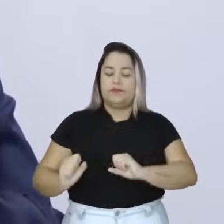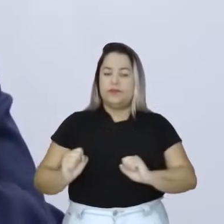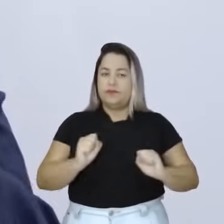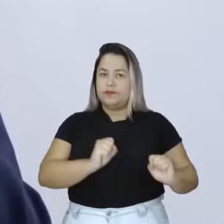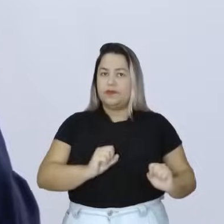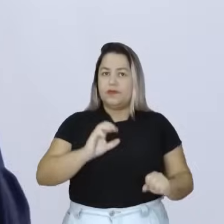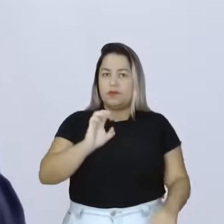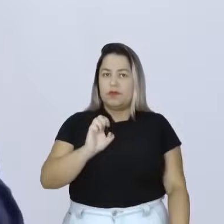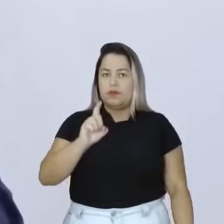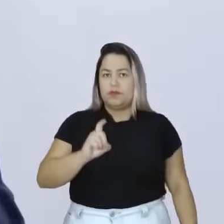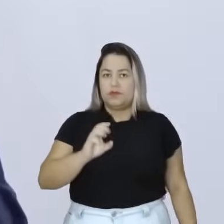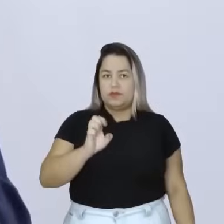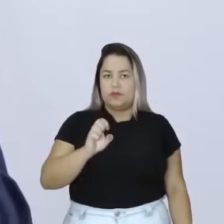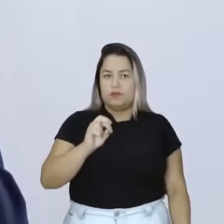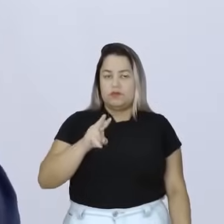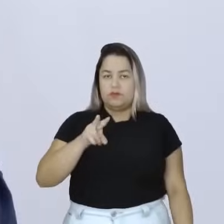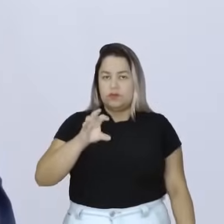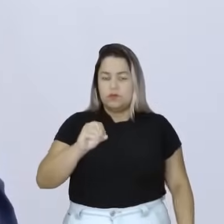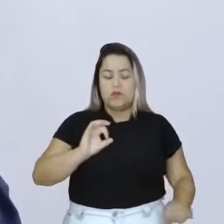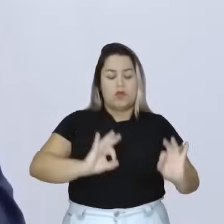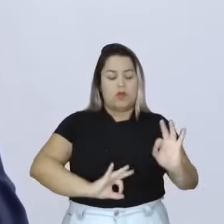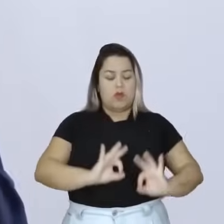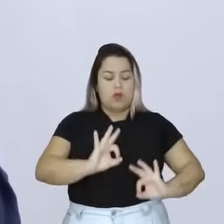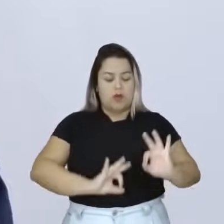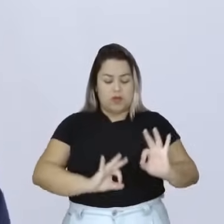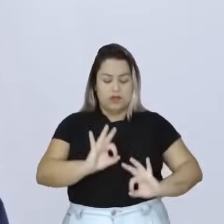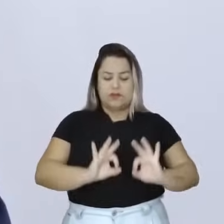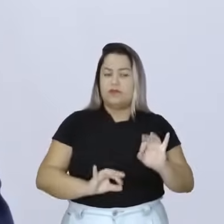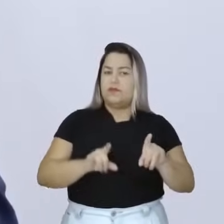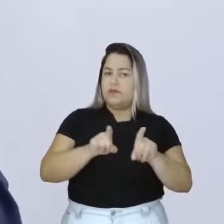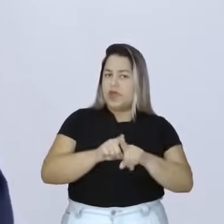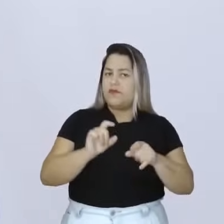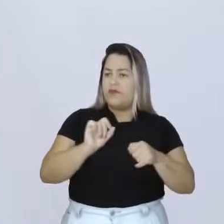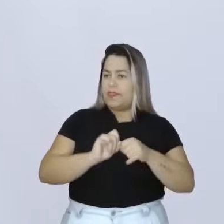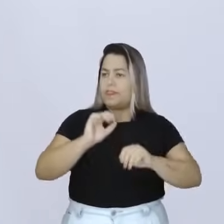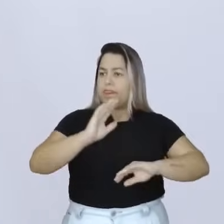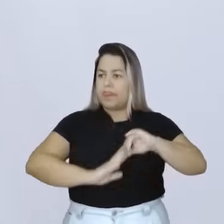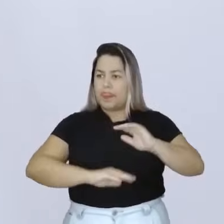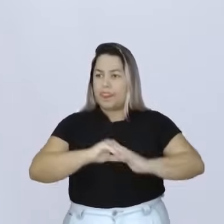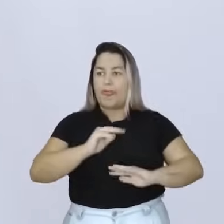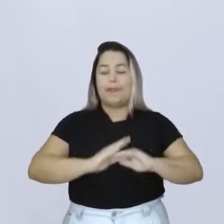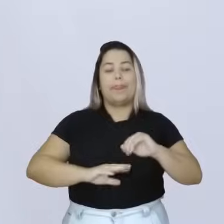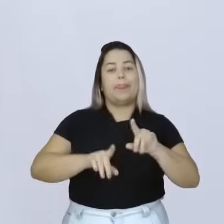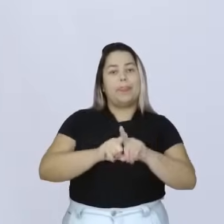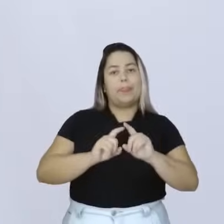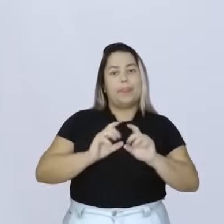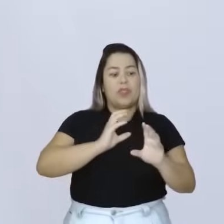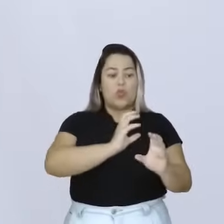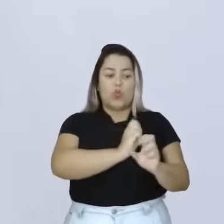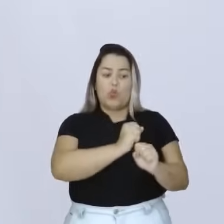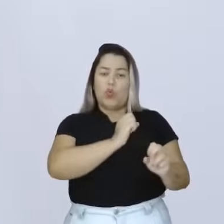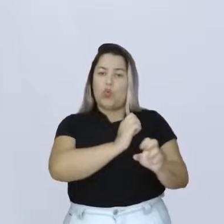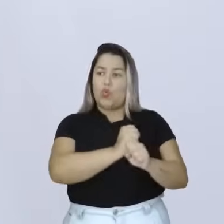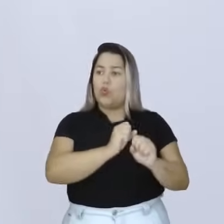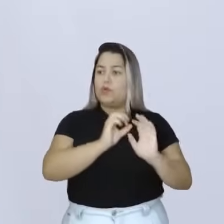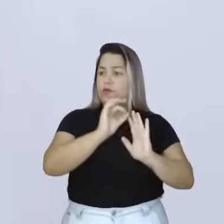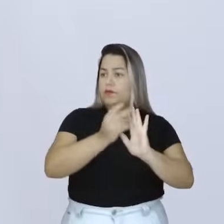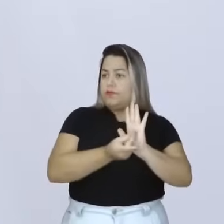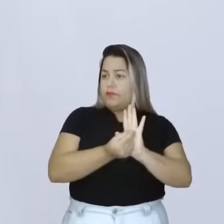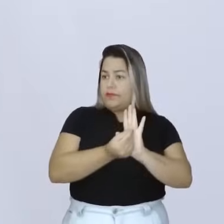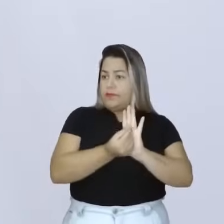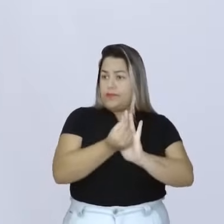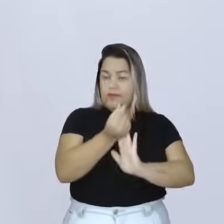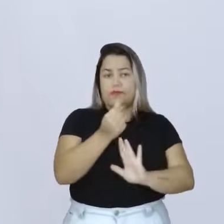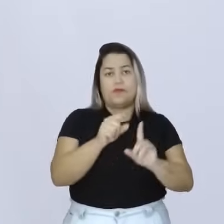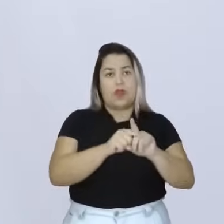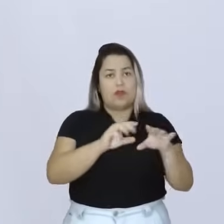Executivo de planejar, organizar, executar e gerir o orçamento da União, fazer a gestão